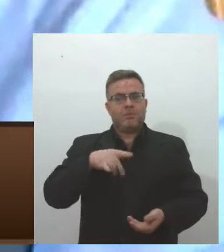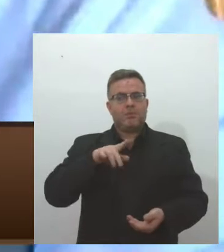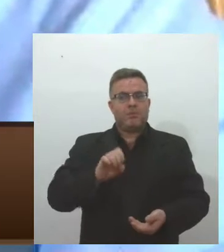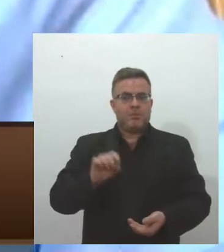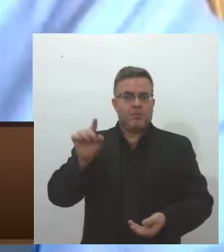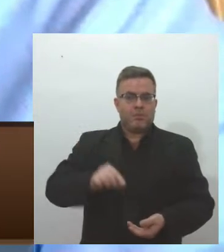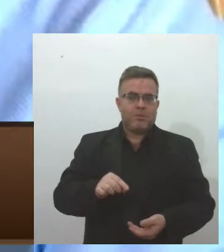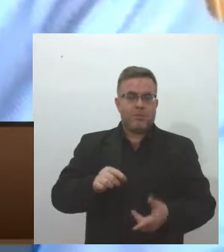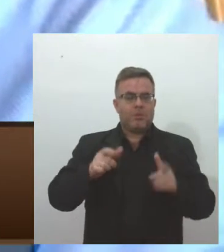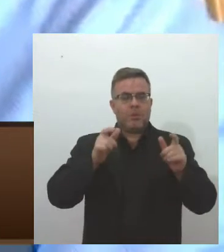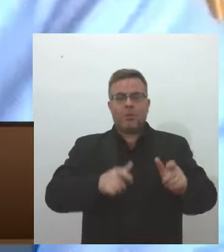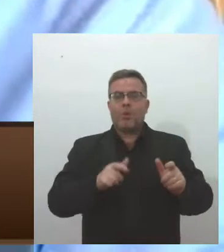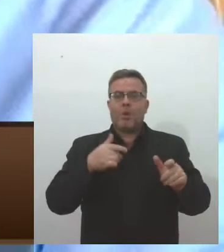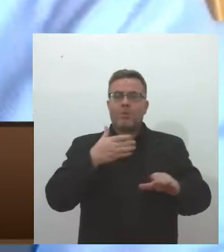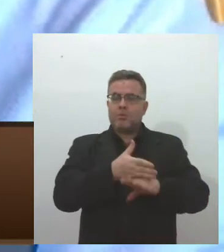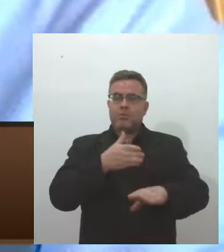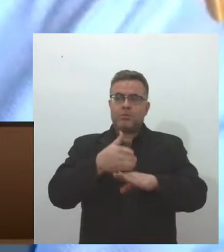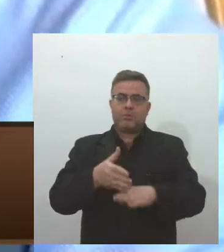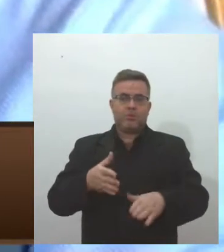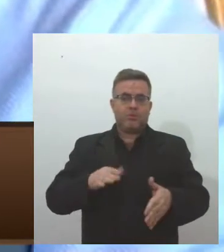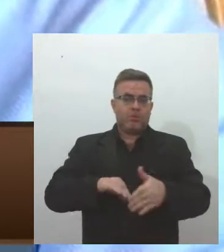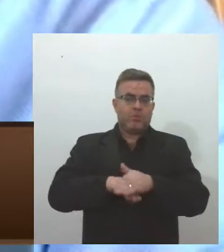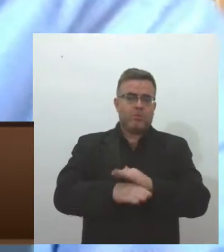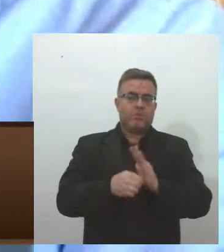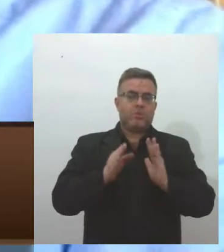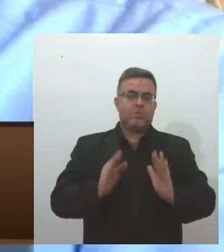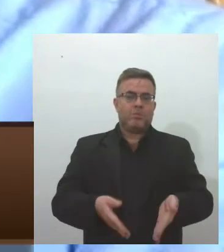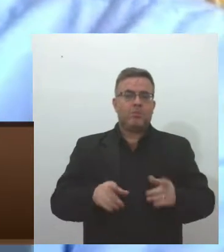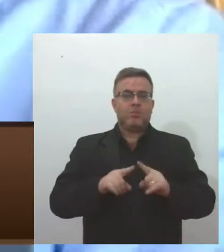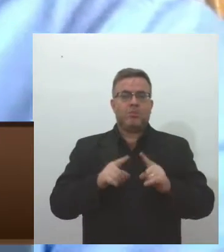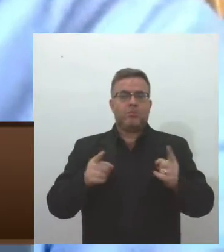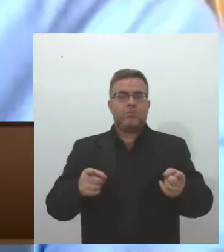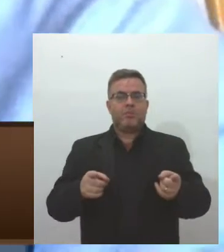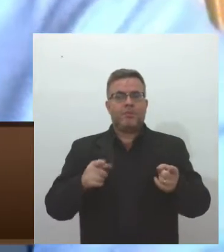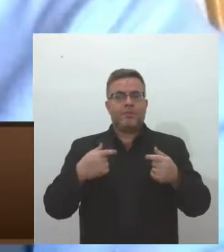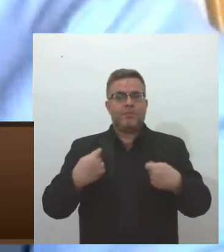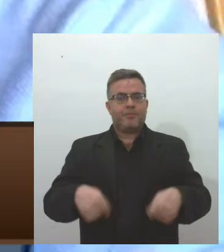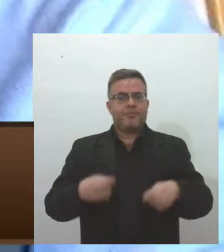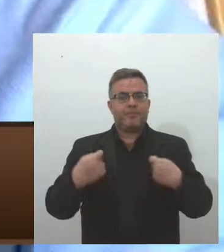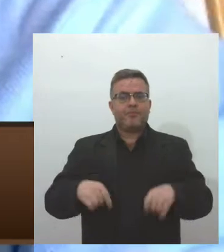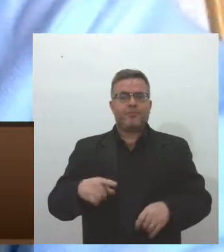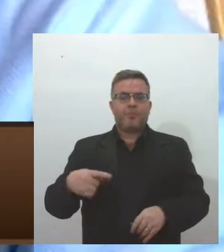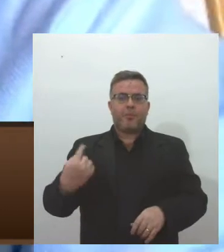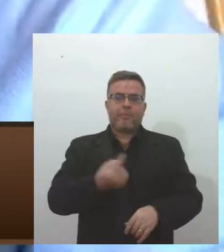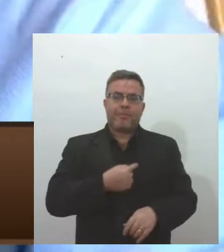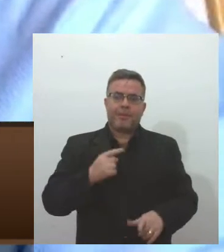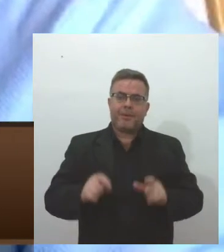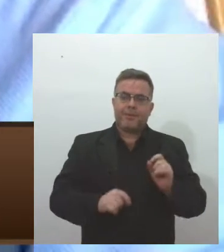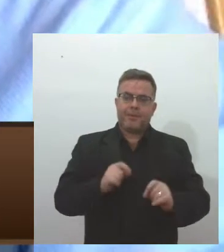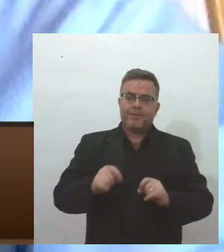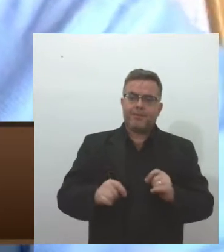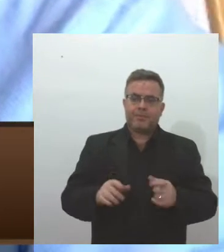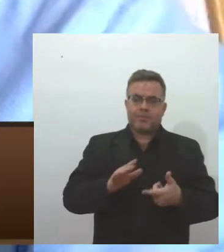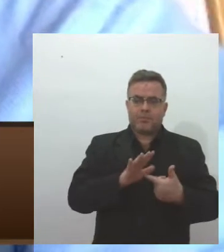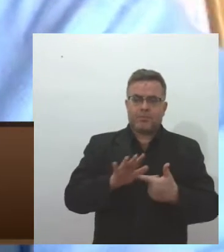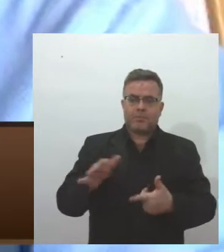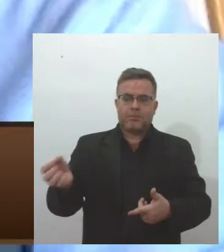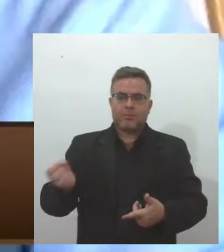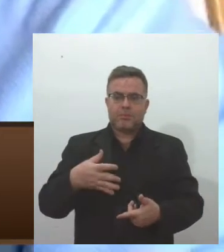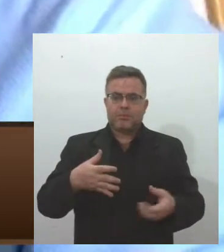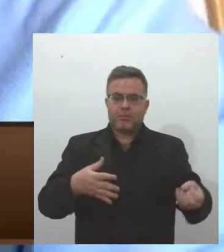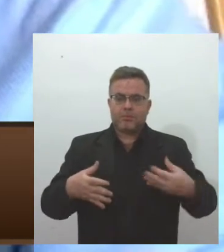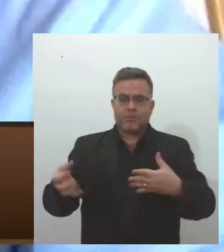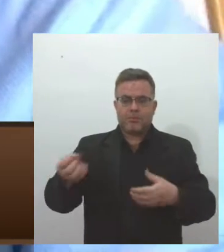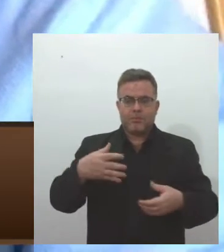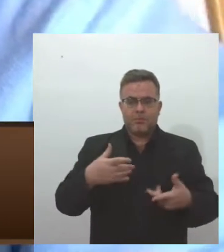destinos bastante consagrados, mas há necessidade de a gente trazer novidades para o mercado. A Rota da